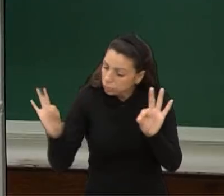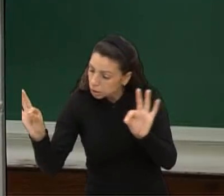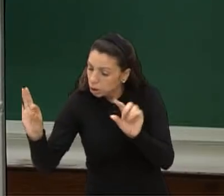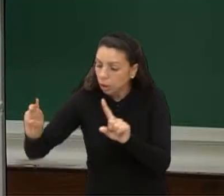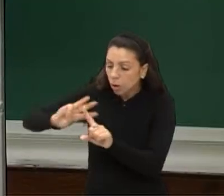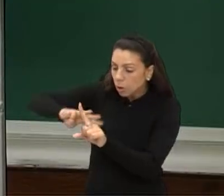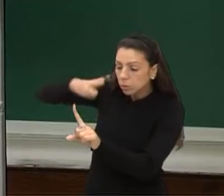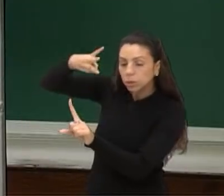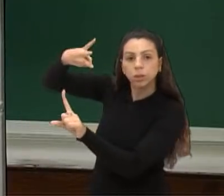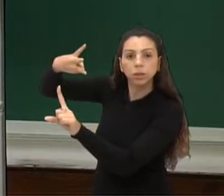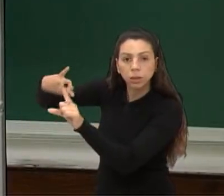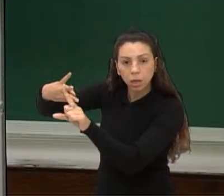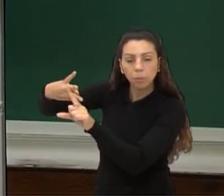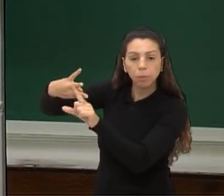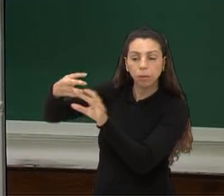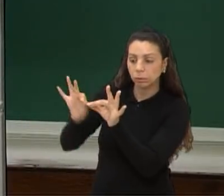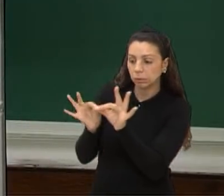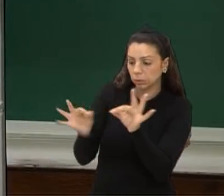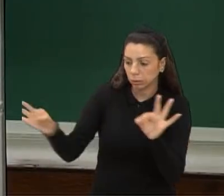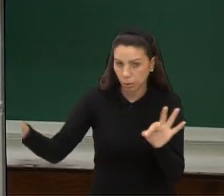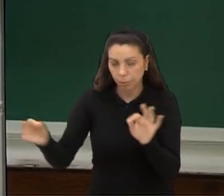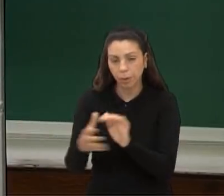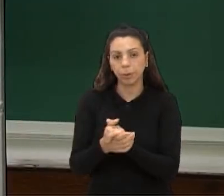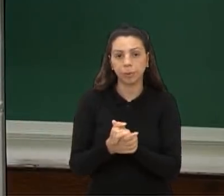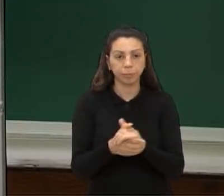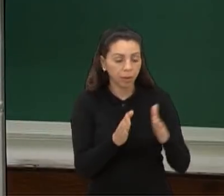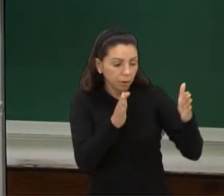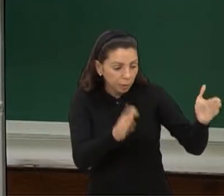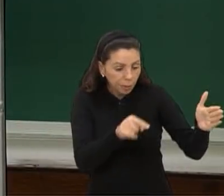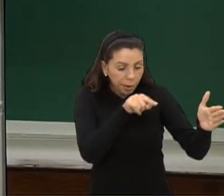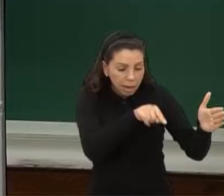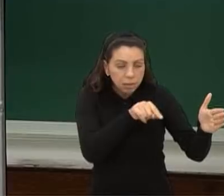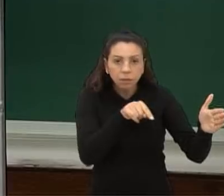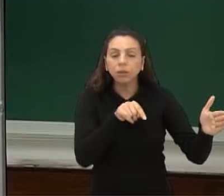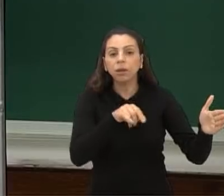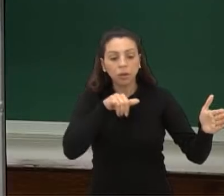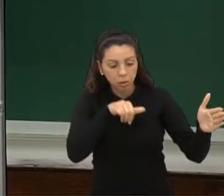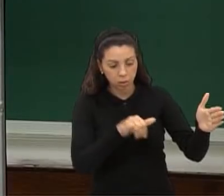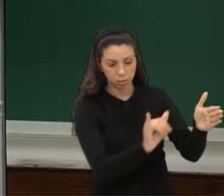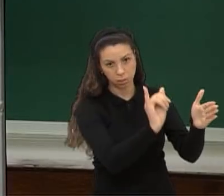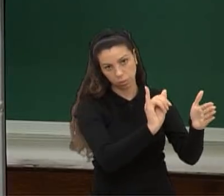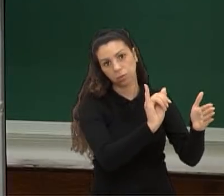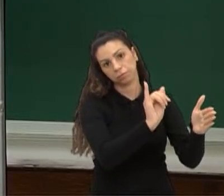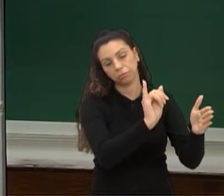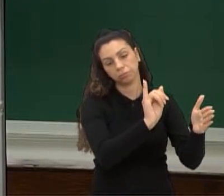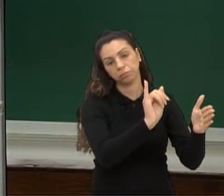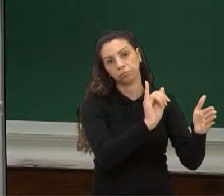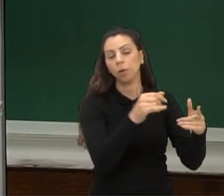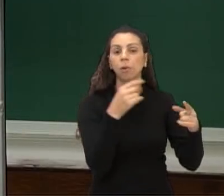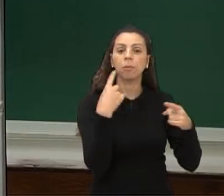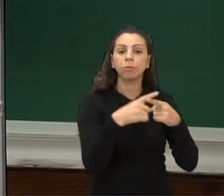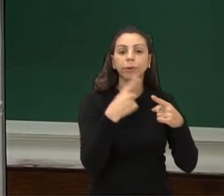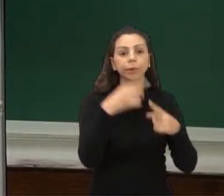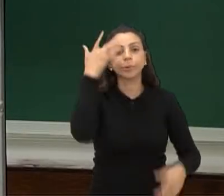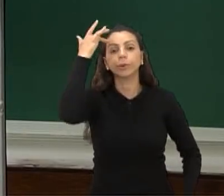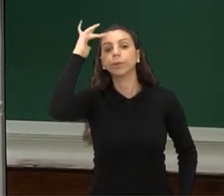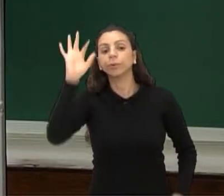dos pedaços é o triplo do outro. Então, eu não sei qual é o comprimento do